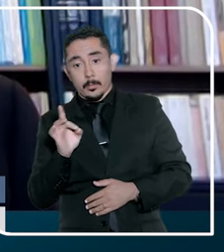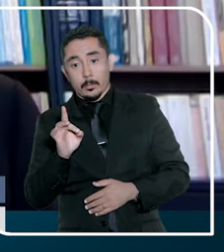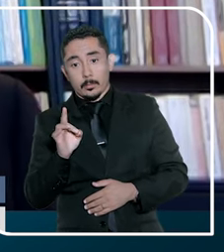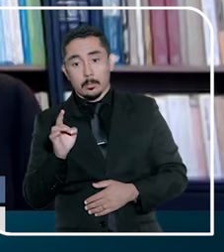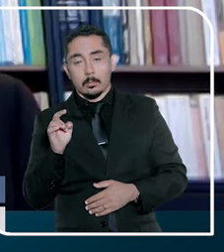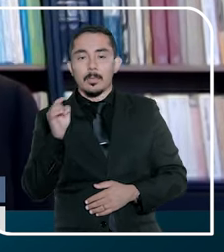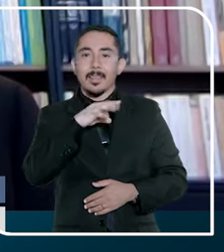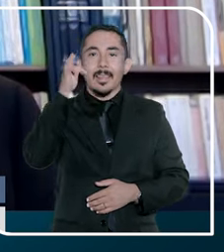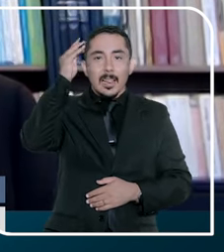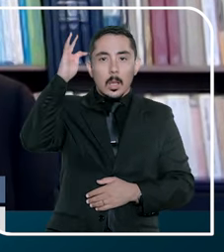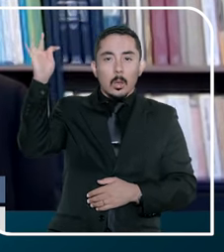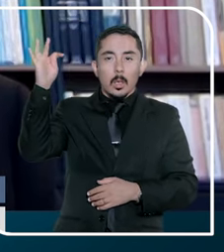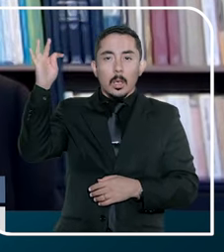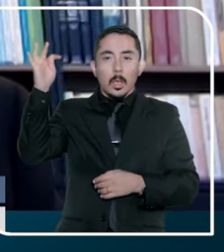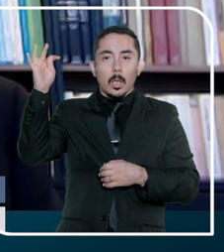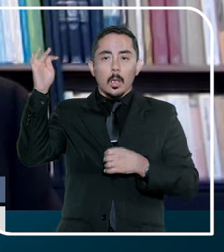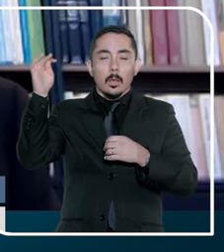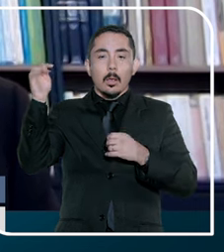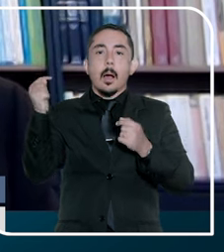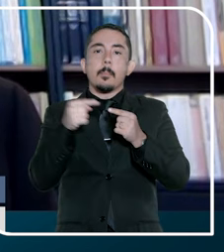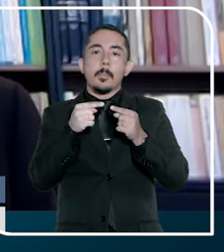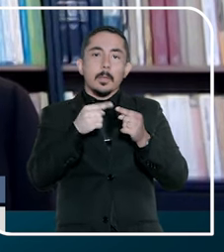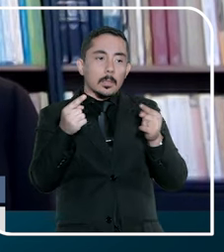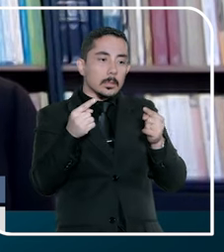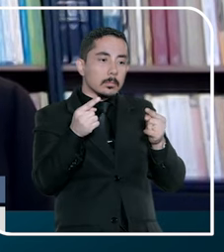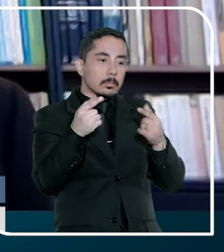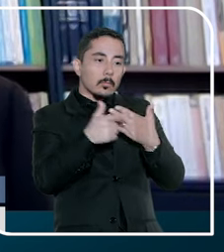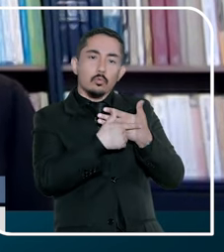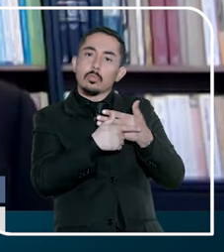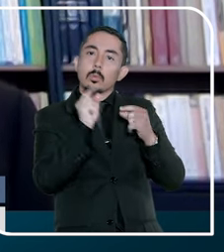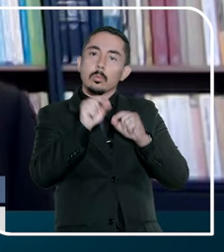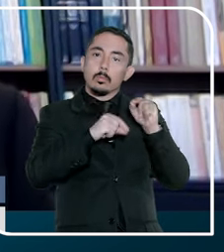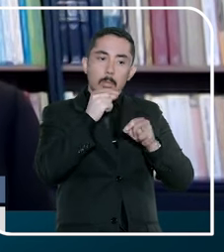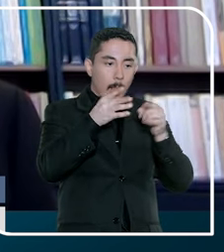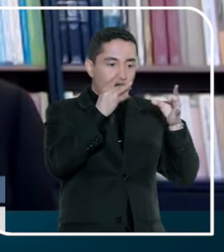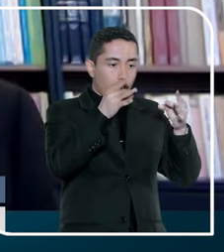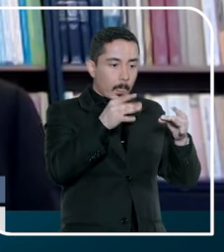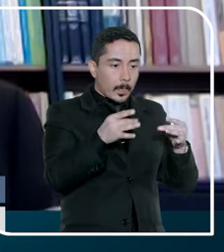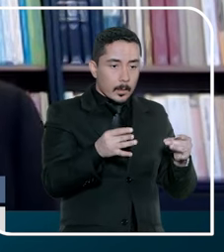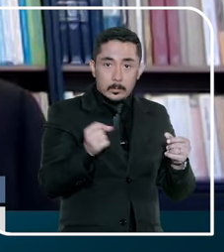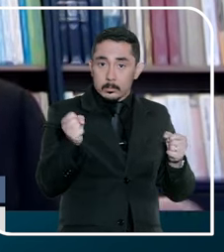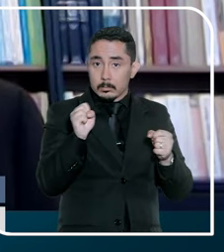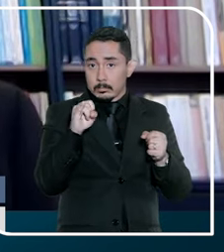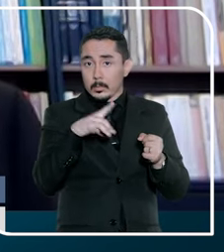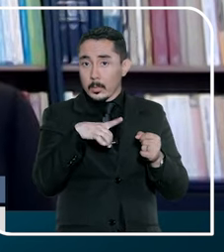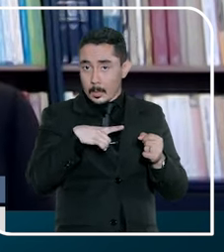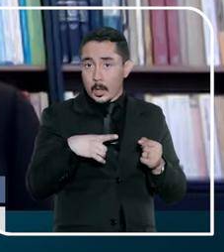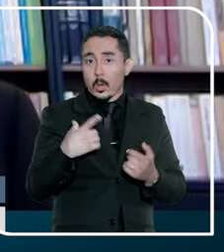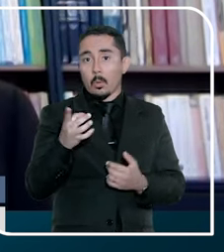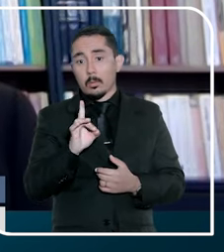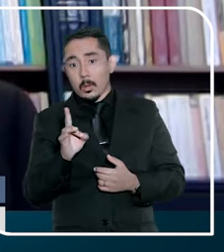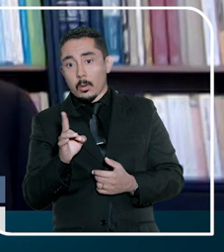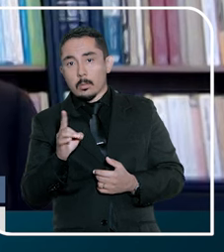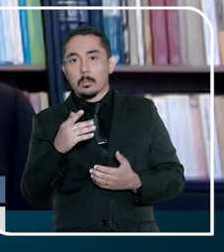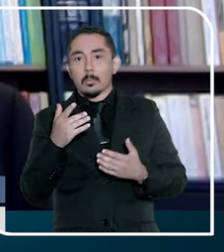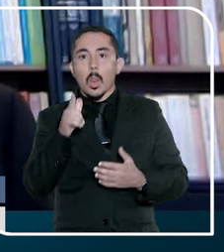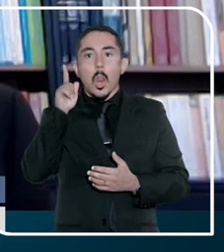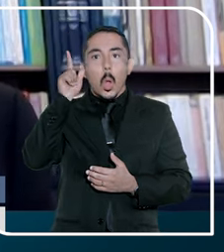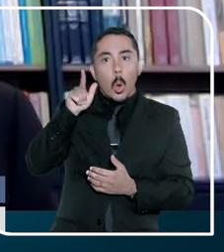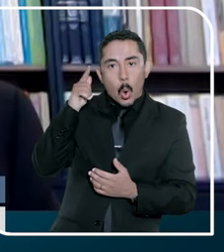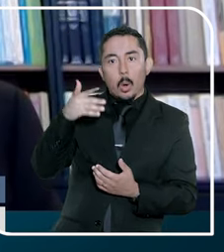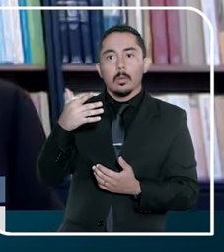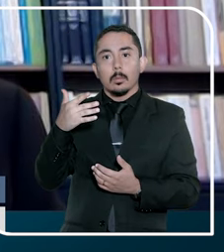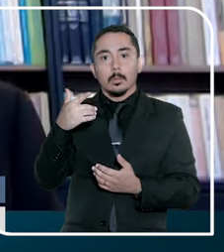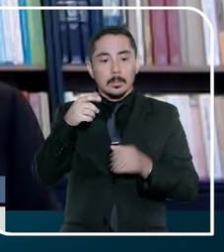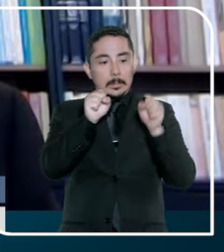sistematizar esses aspectos e classificar na estrutura do Del dar uma explicação lógica uma explicação sistemática desses